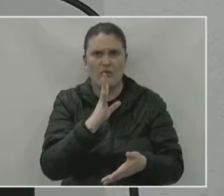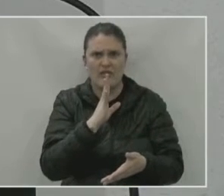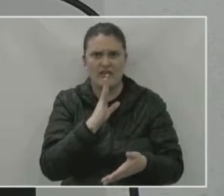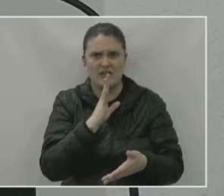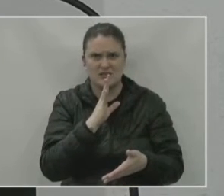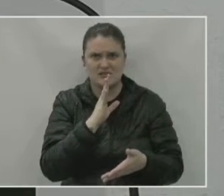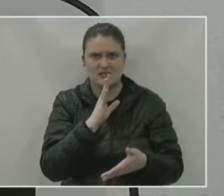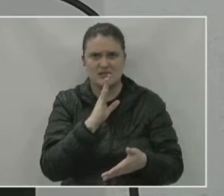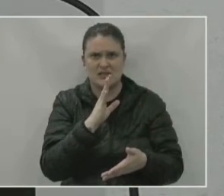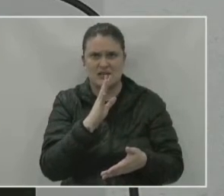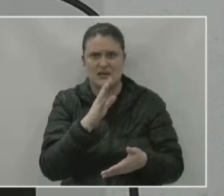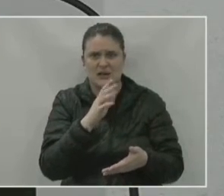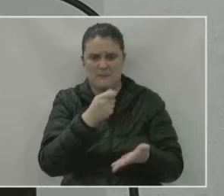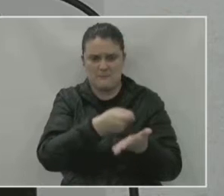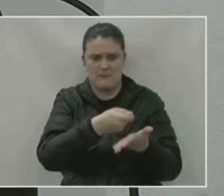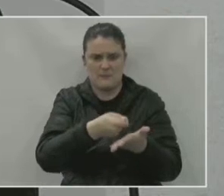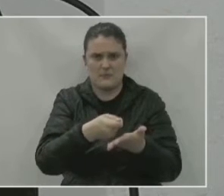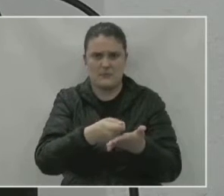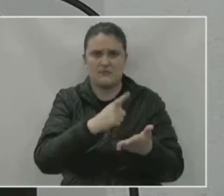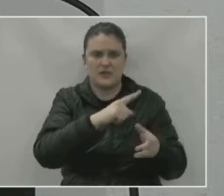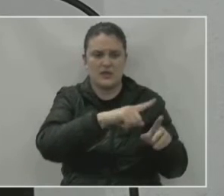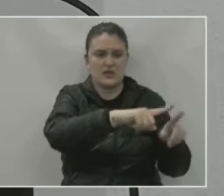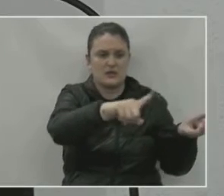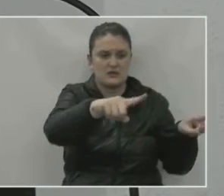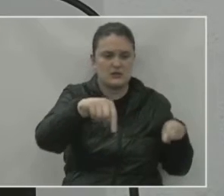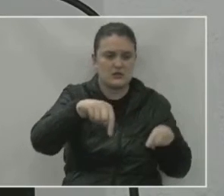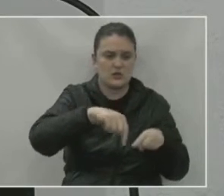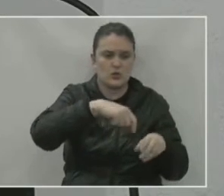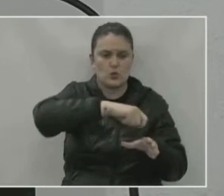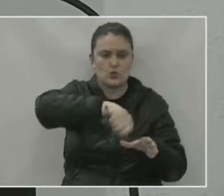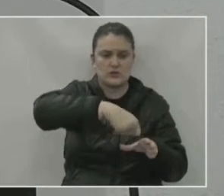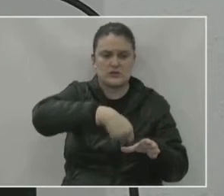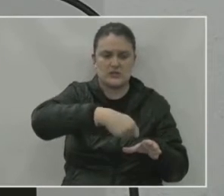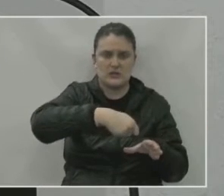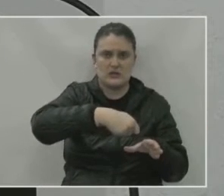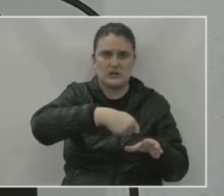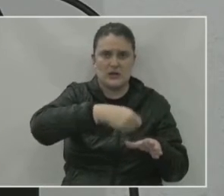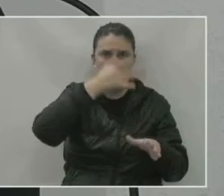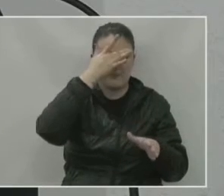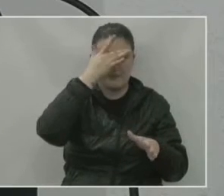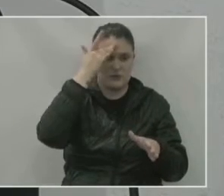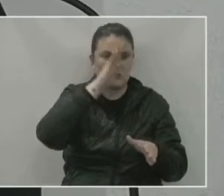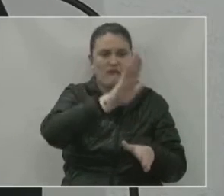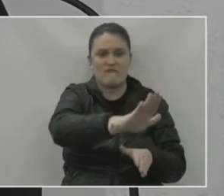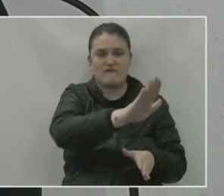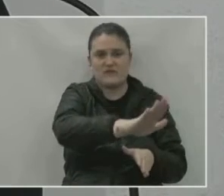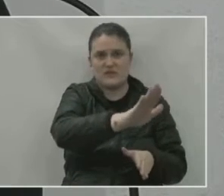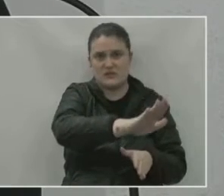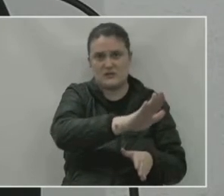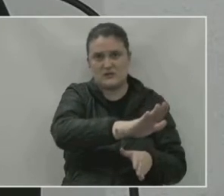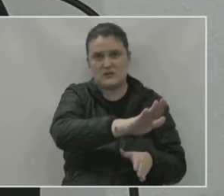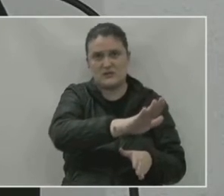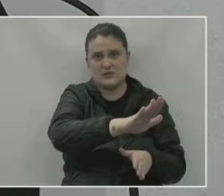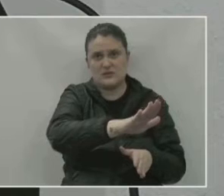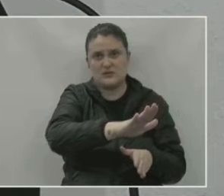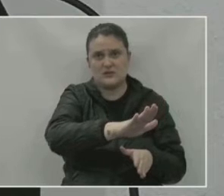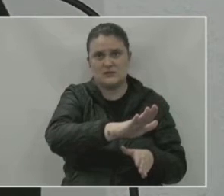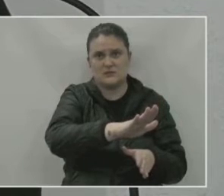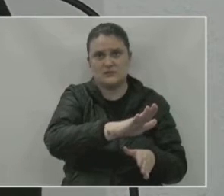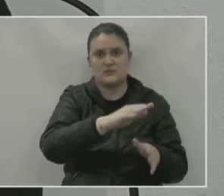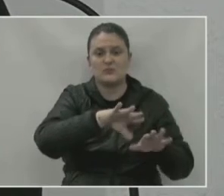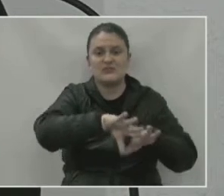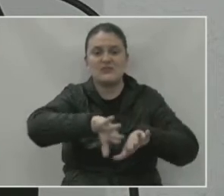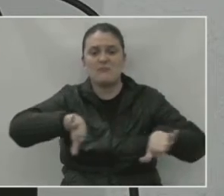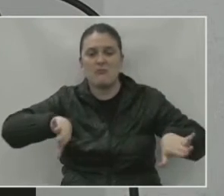cozinha nossa, uma cozinha desativada, os presos ficam lá, esse de pensão, junto com outros que nós temos que